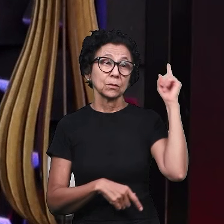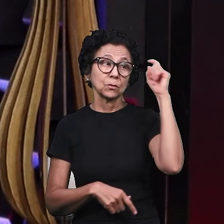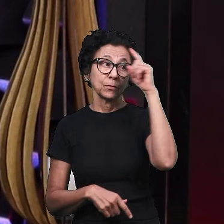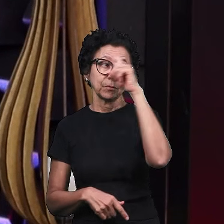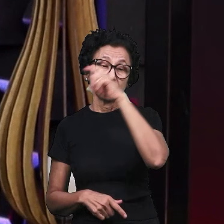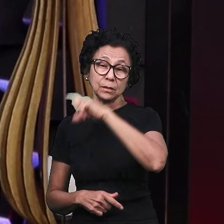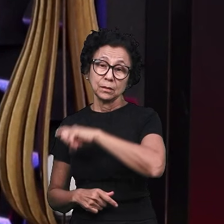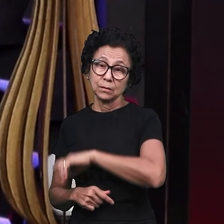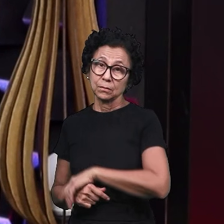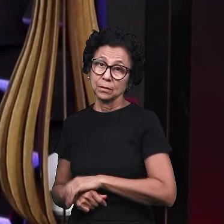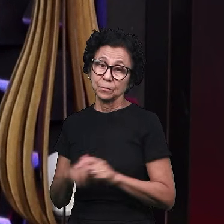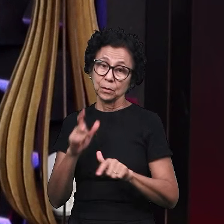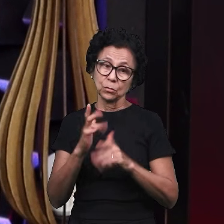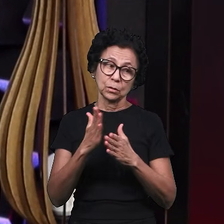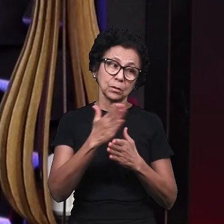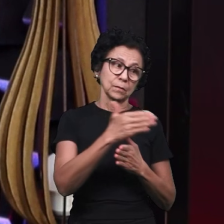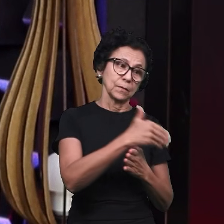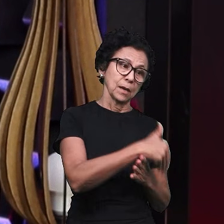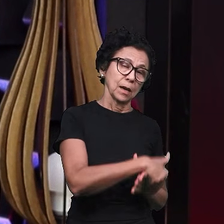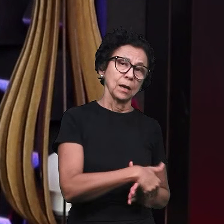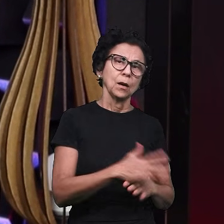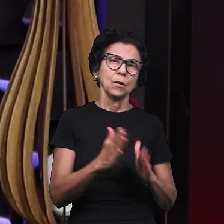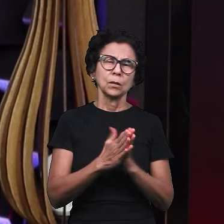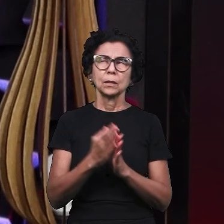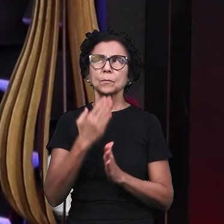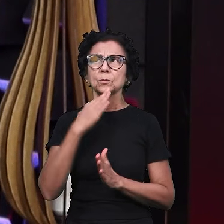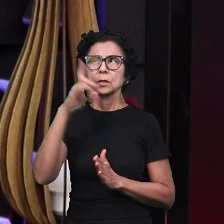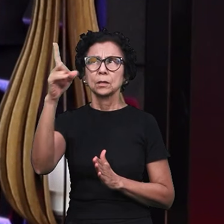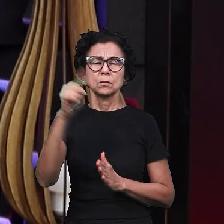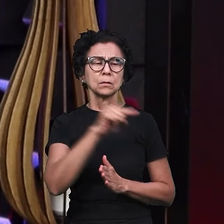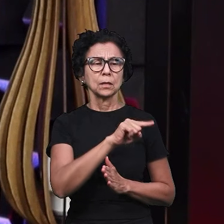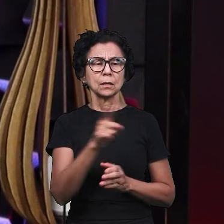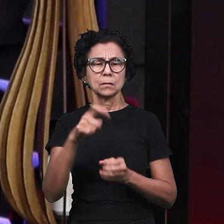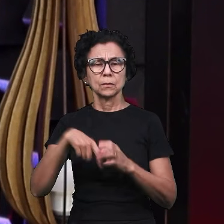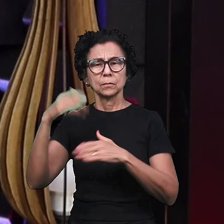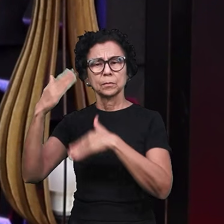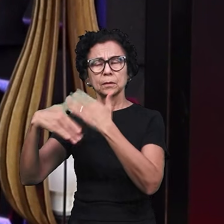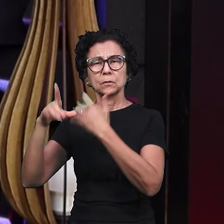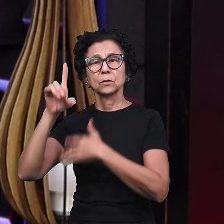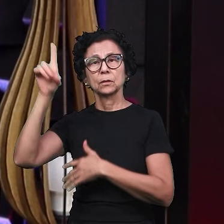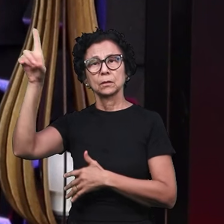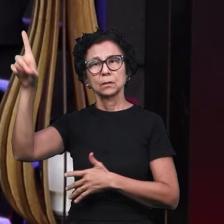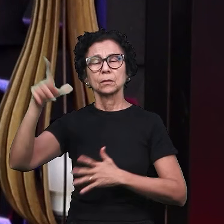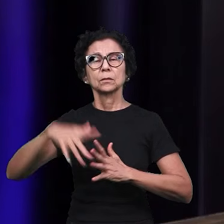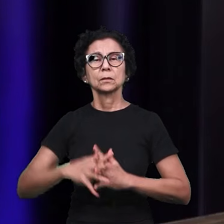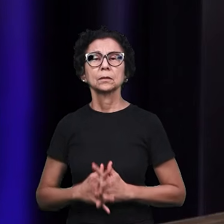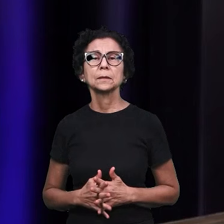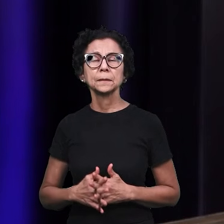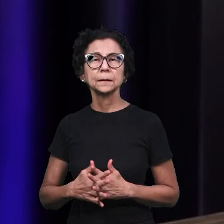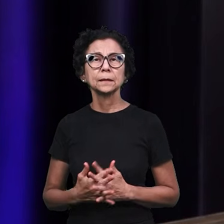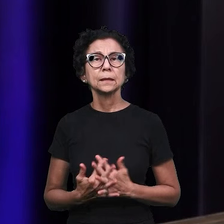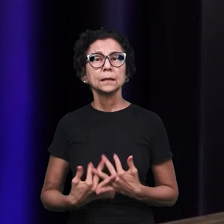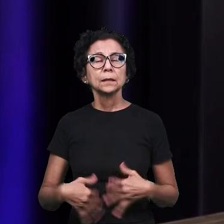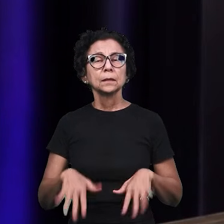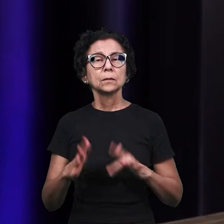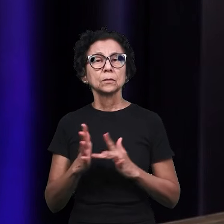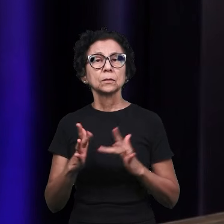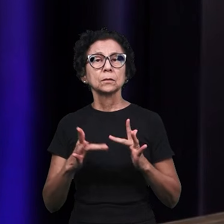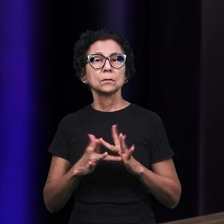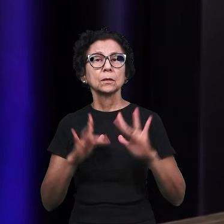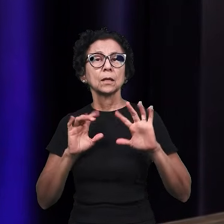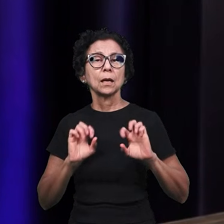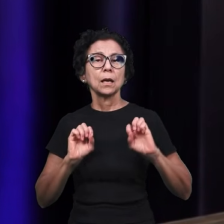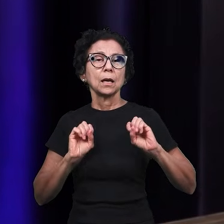essas figueiras secas para que elas voltem novamente a ter uma experiência com Deus. Sim. Né? Justamente. Então Jesus traz esse